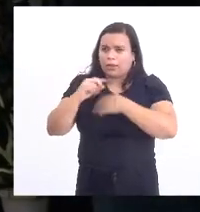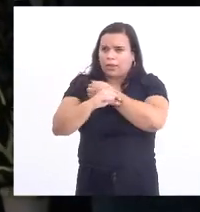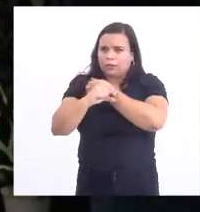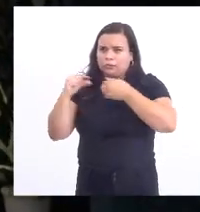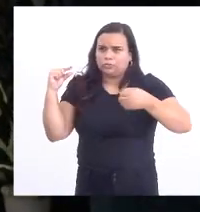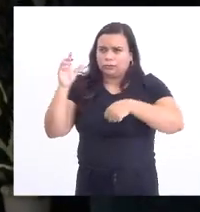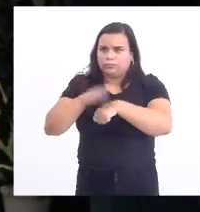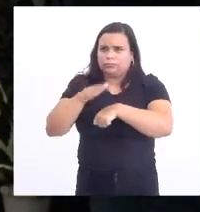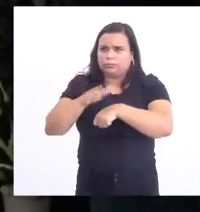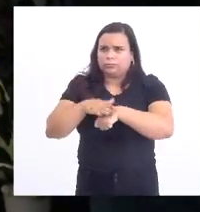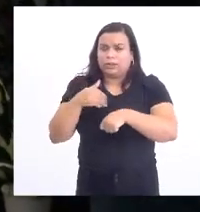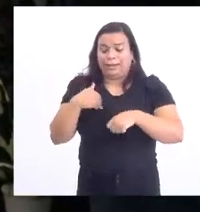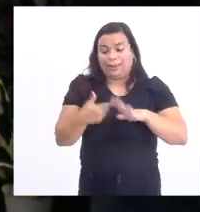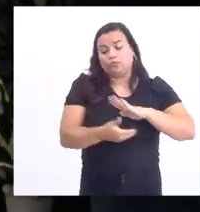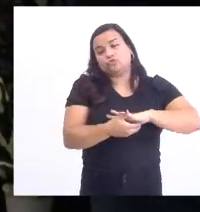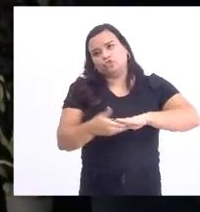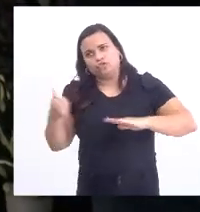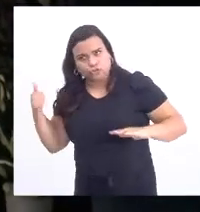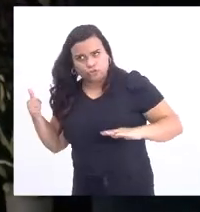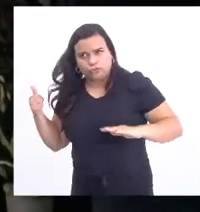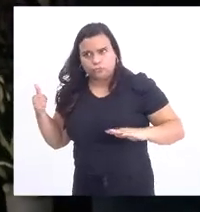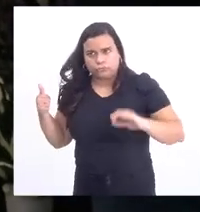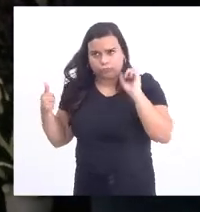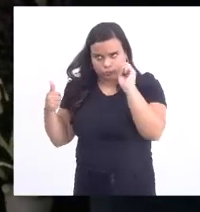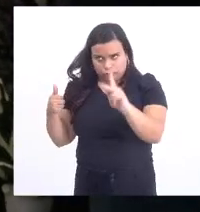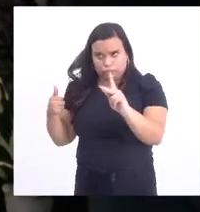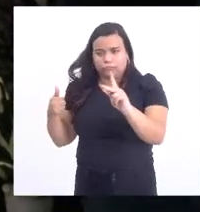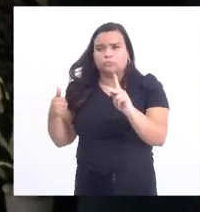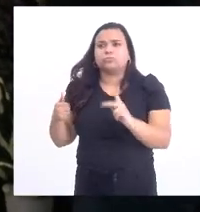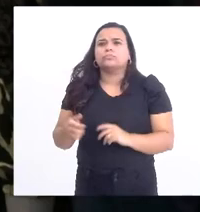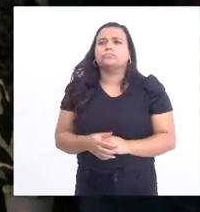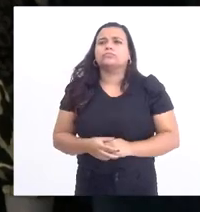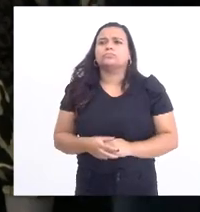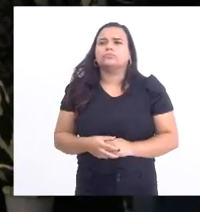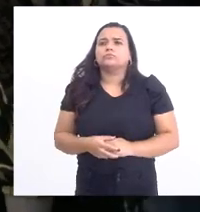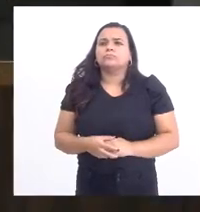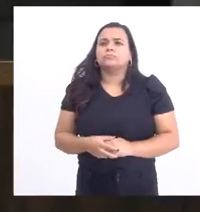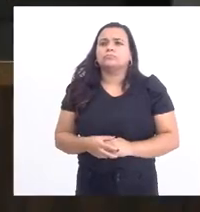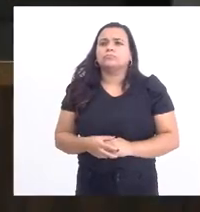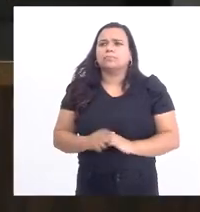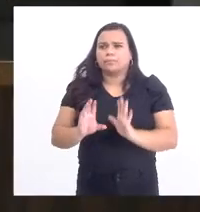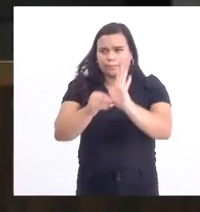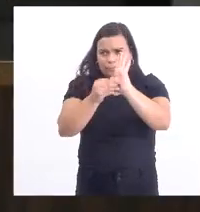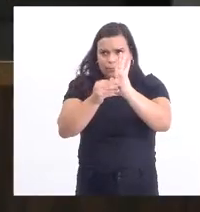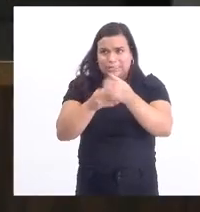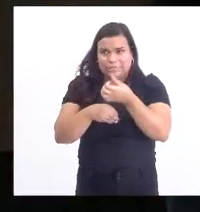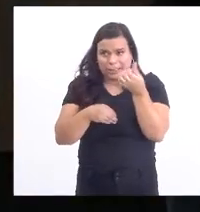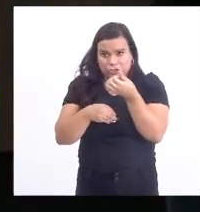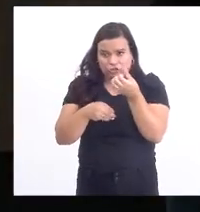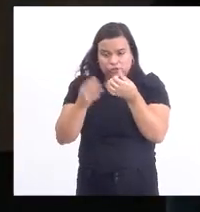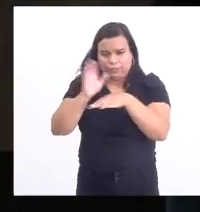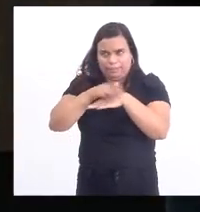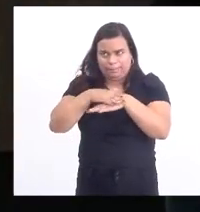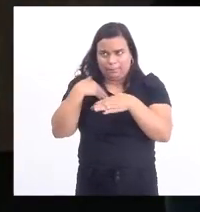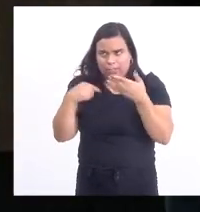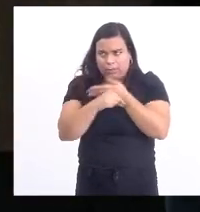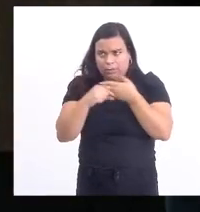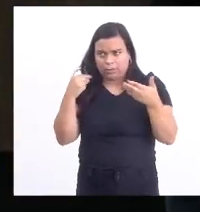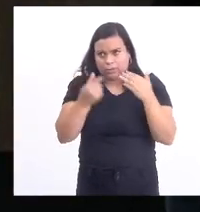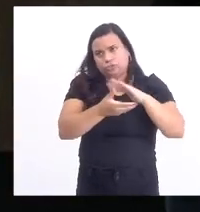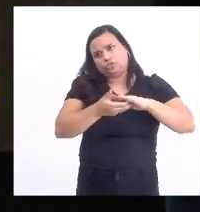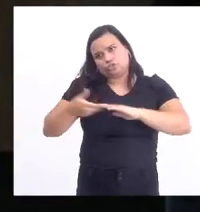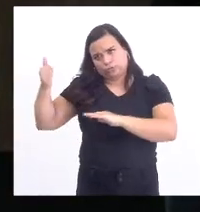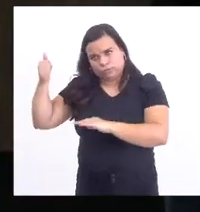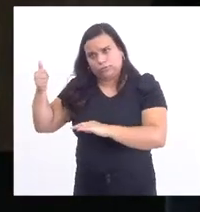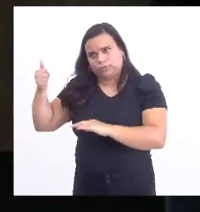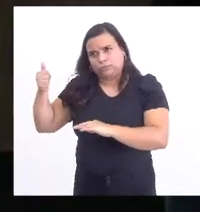que eu estou retirando. Entendeu, presidente? Só tem uma emenda aí, com 6 emendas. 5 eu estou apresentando e